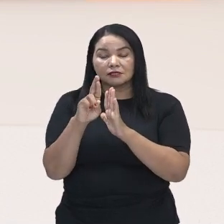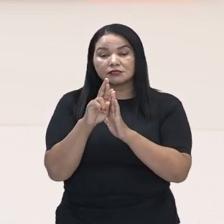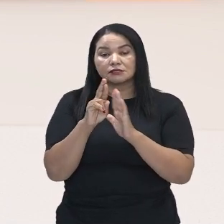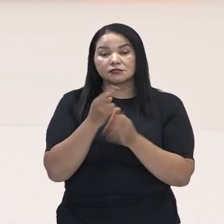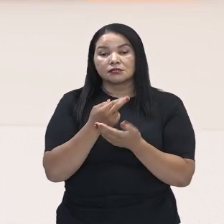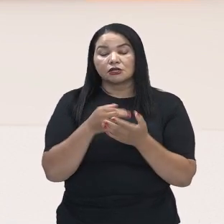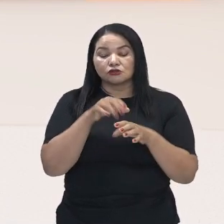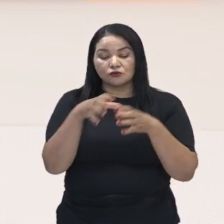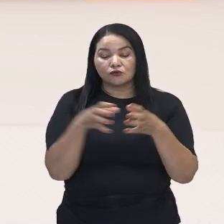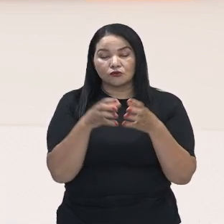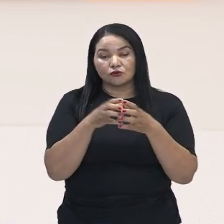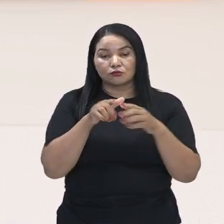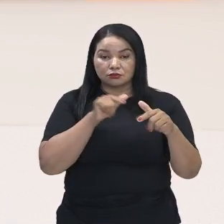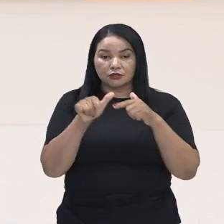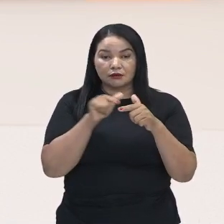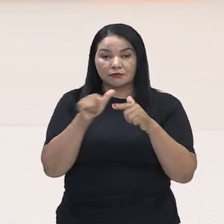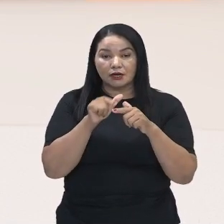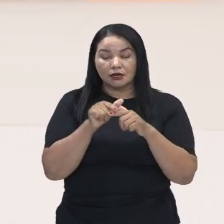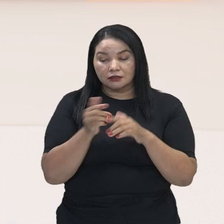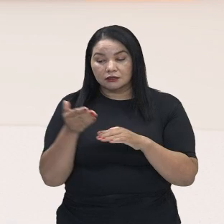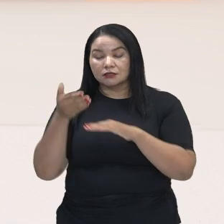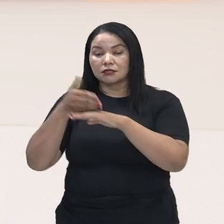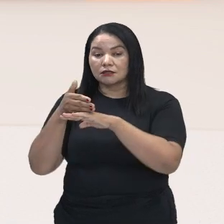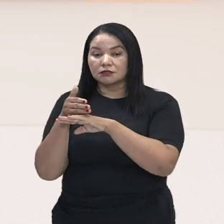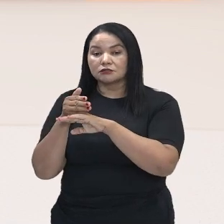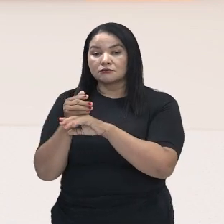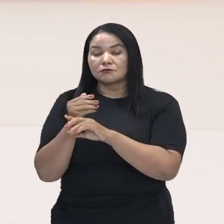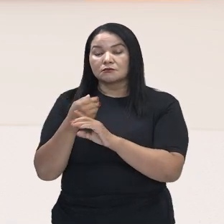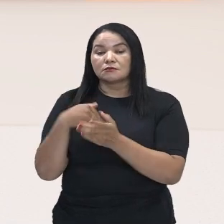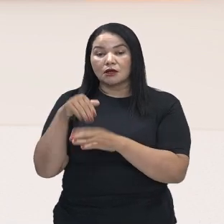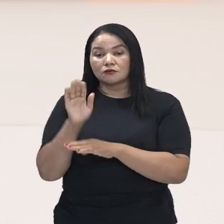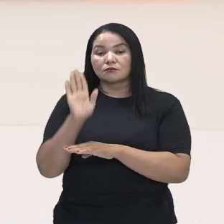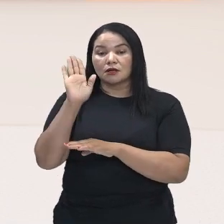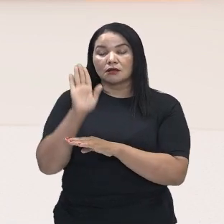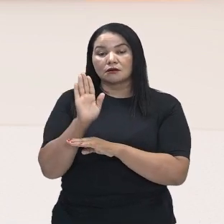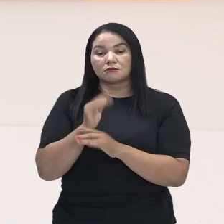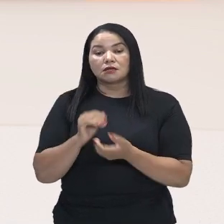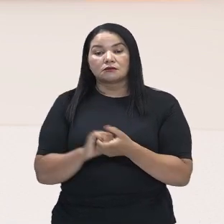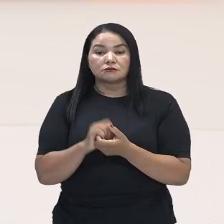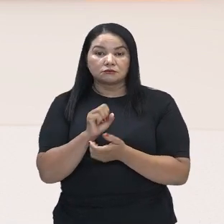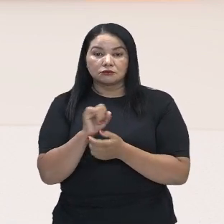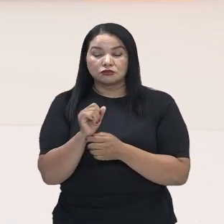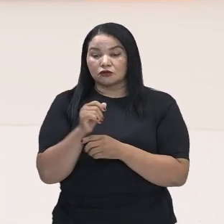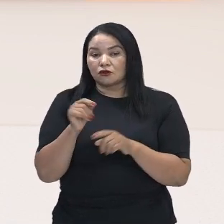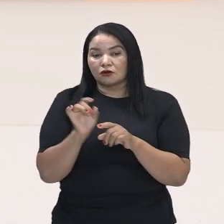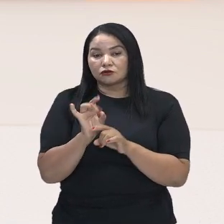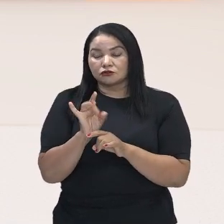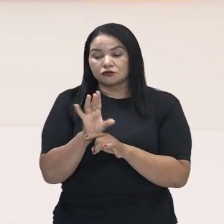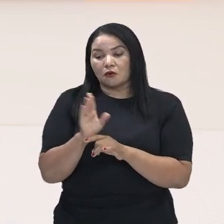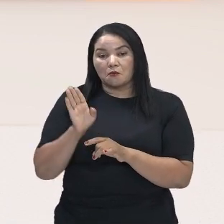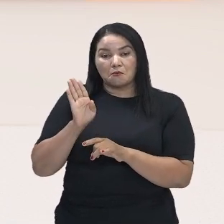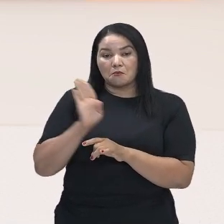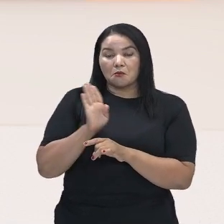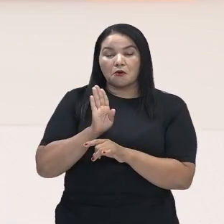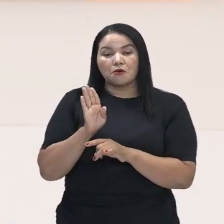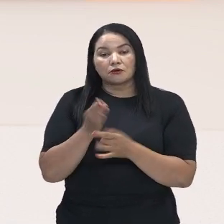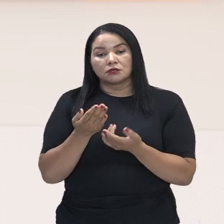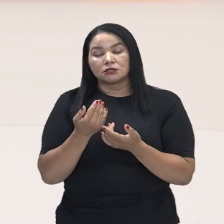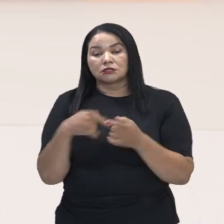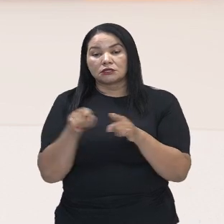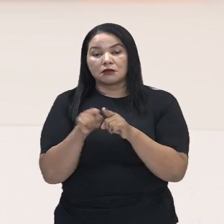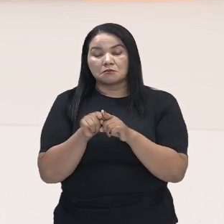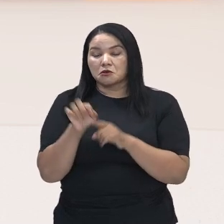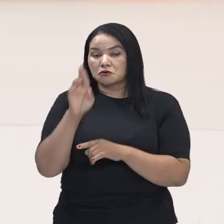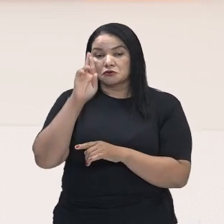classe trabalhadora no parlamento, que naquele momento não havia, só havia um representante da alta nobreza e da